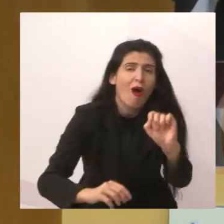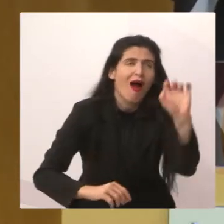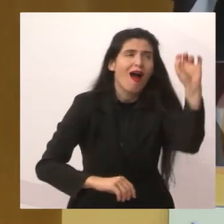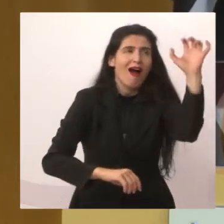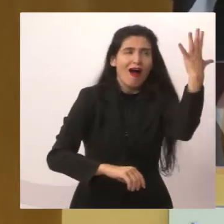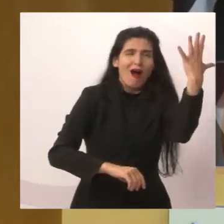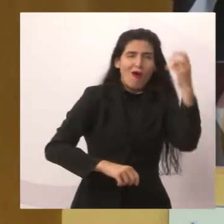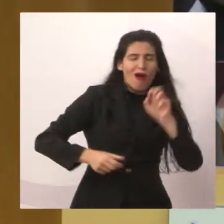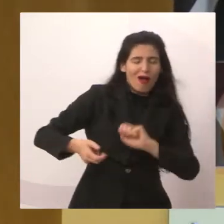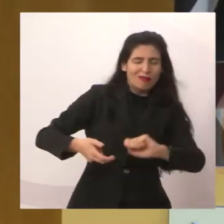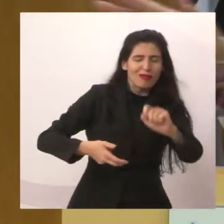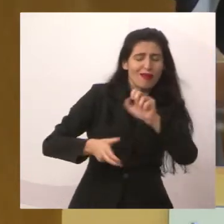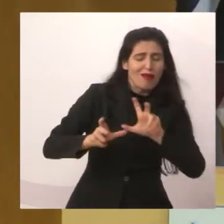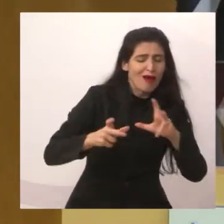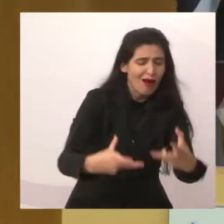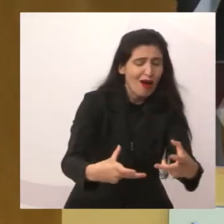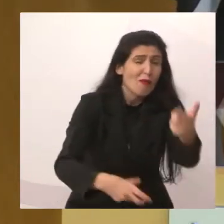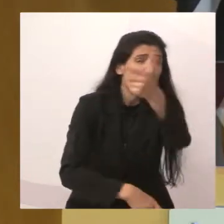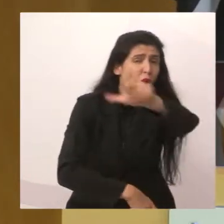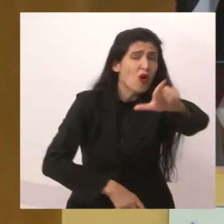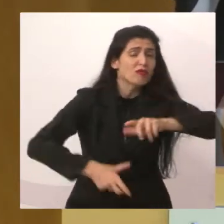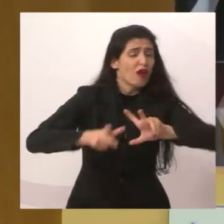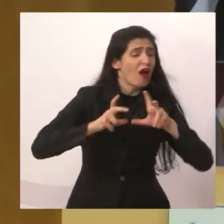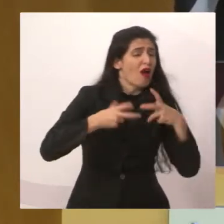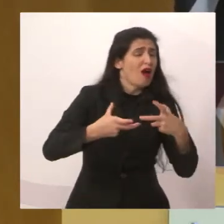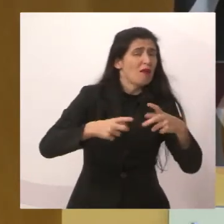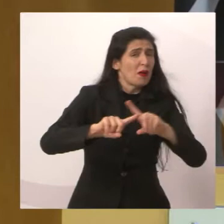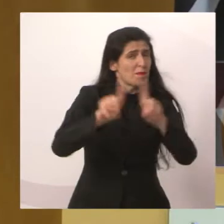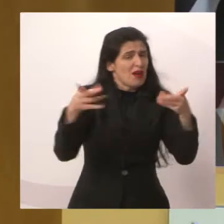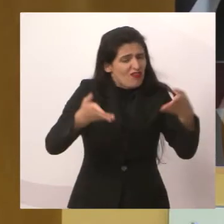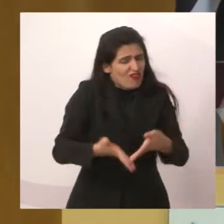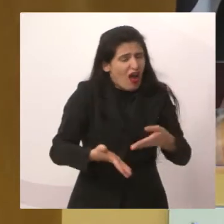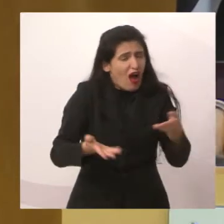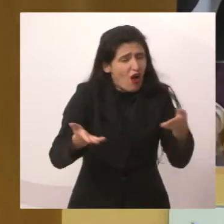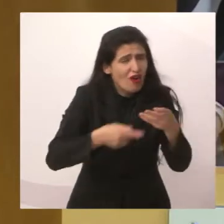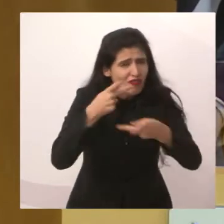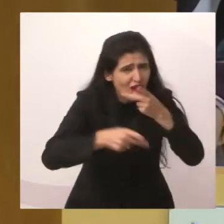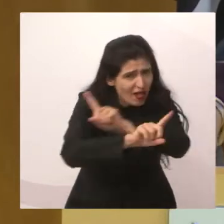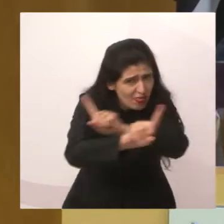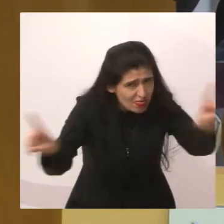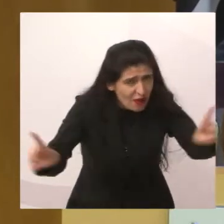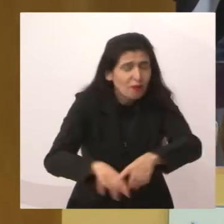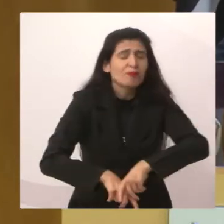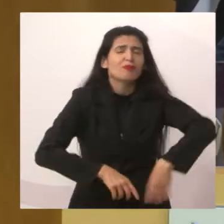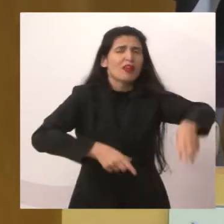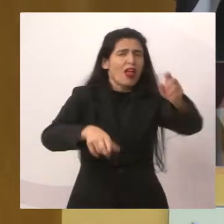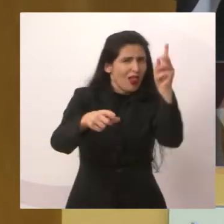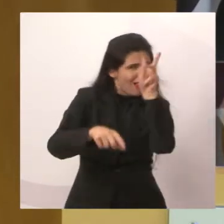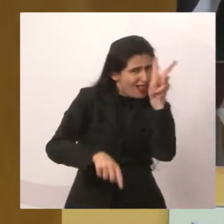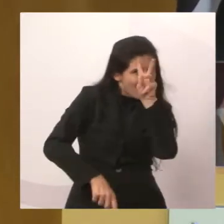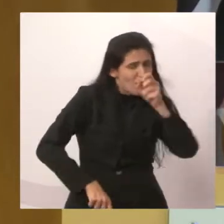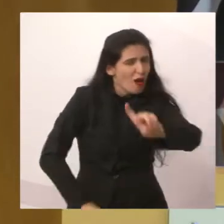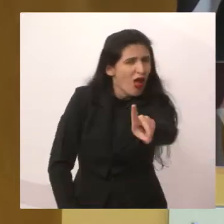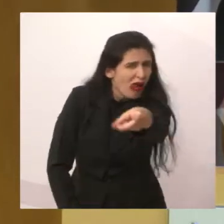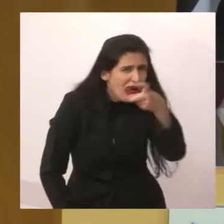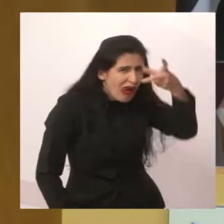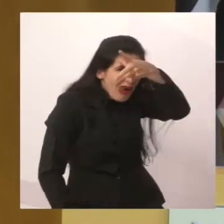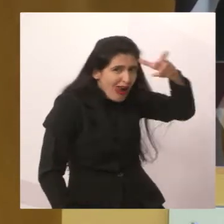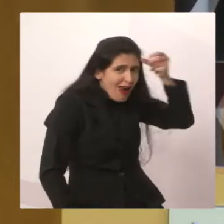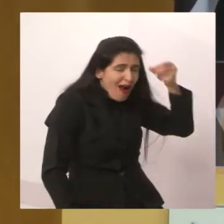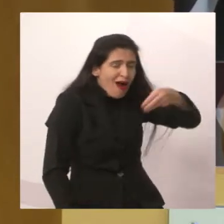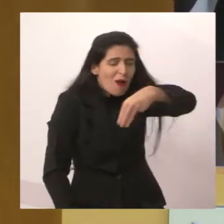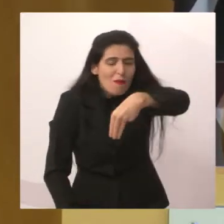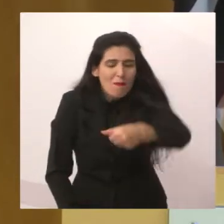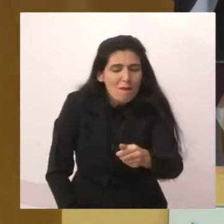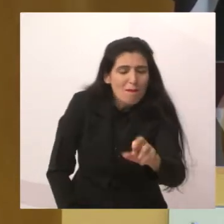que acontece em outras câmaras por aí, mas não é o caso. Mas vamos falar das contas aqui do prefeito Marco Aurélio. Todas as vezes